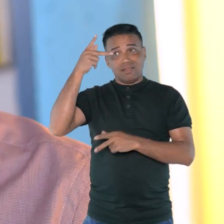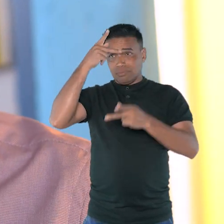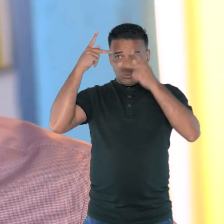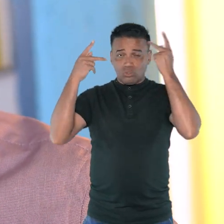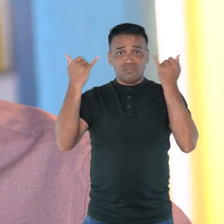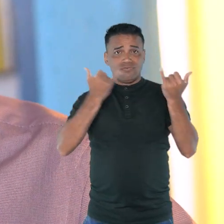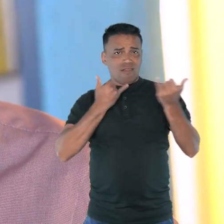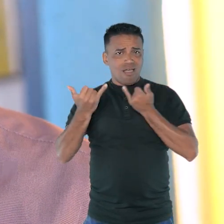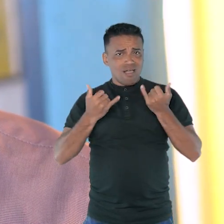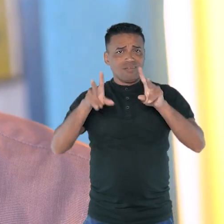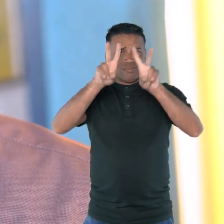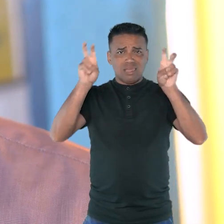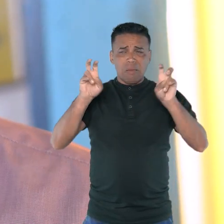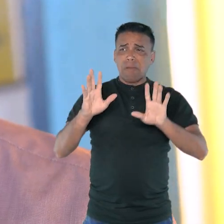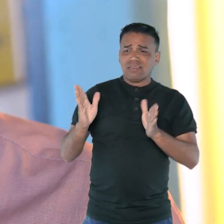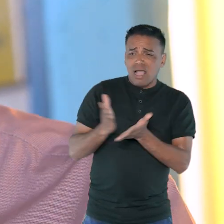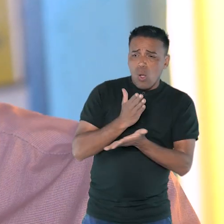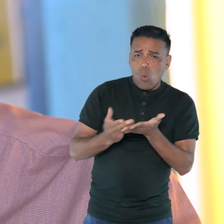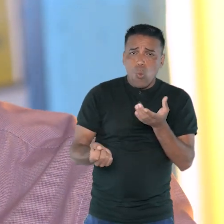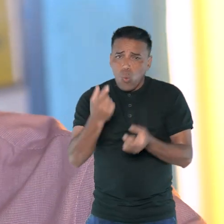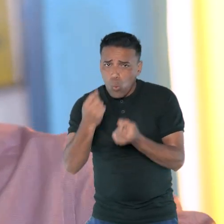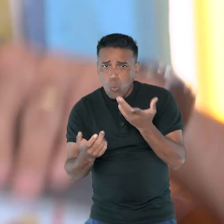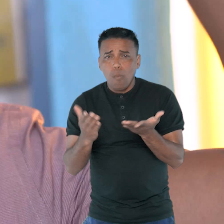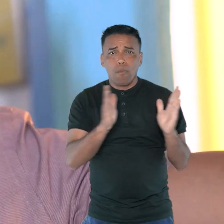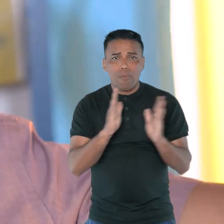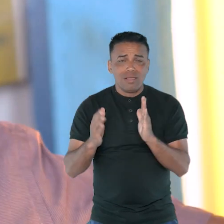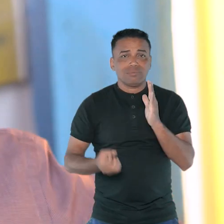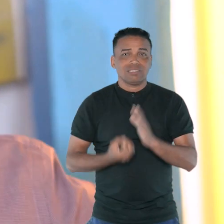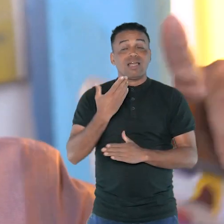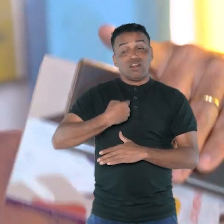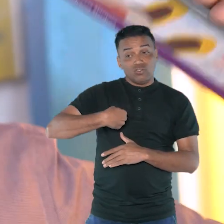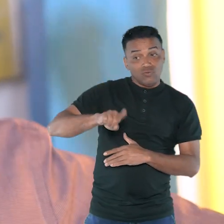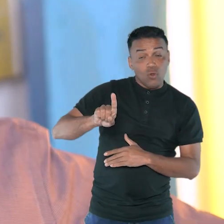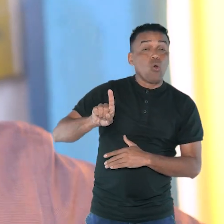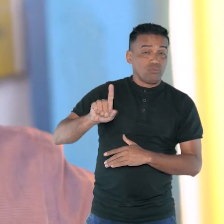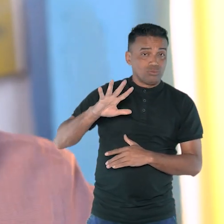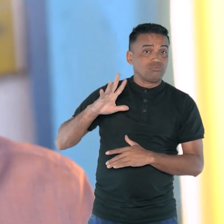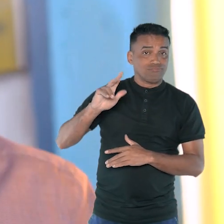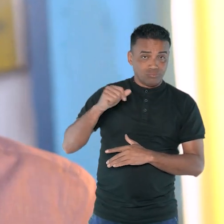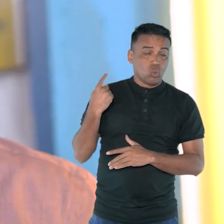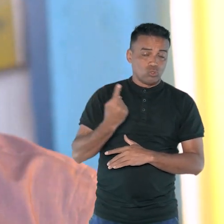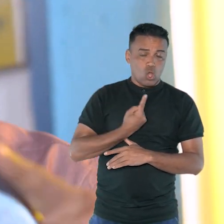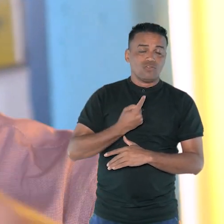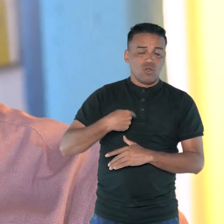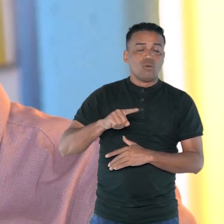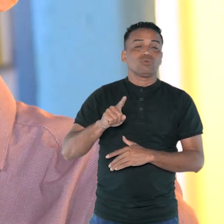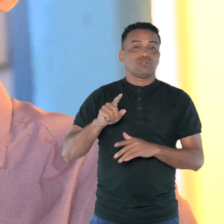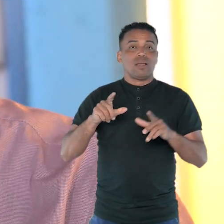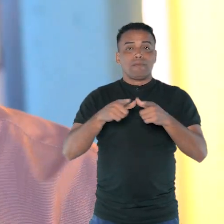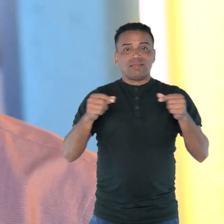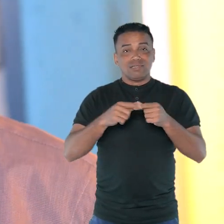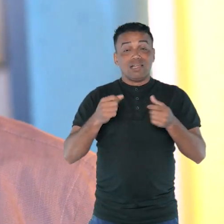o assunto, mas em algum momento aparecia. Então, nós fomos para Brasília e aí nós ajudamos a construir, o meu pai, o